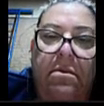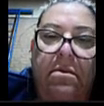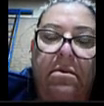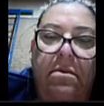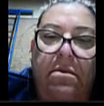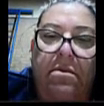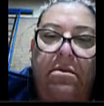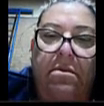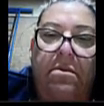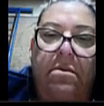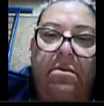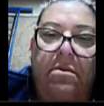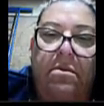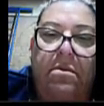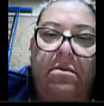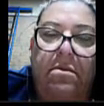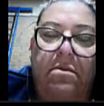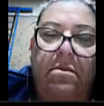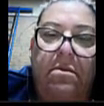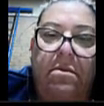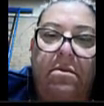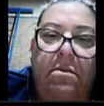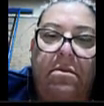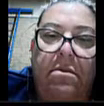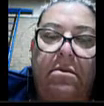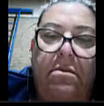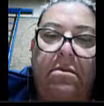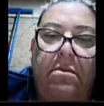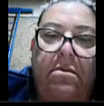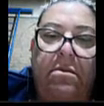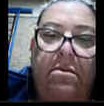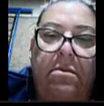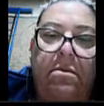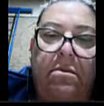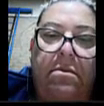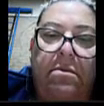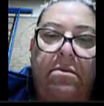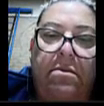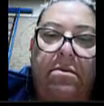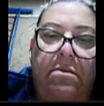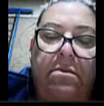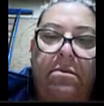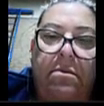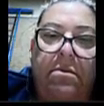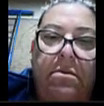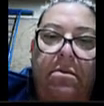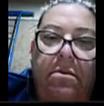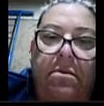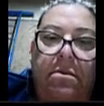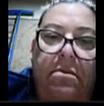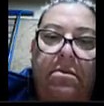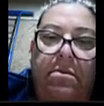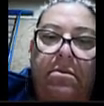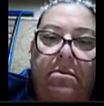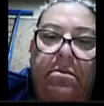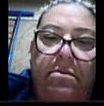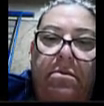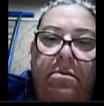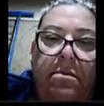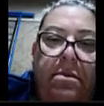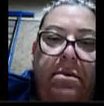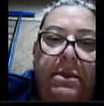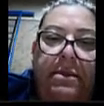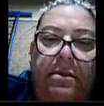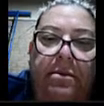acho que são materiais lúdicos aí, né? São coisas mais leves para se trabalhar o conteúdo e acho que é bastante